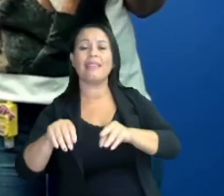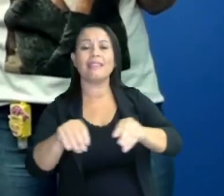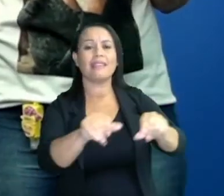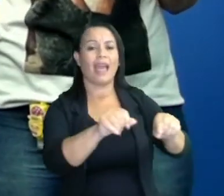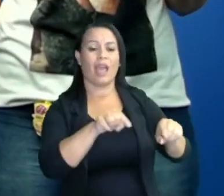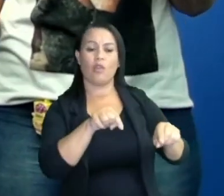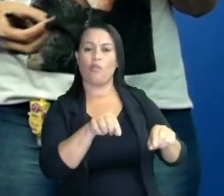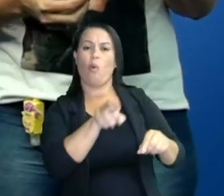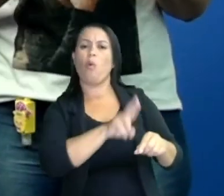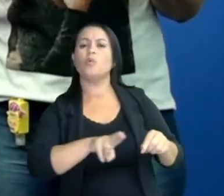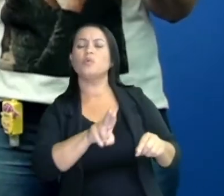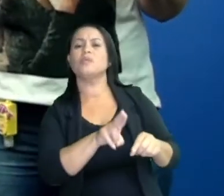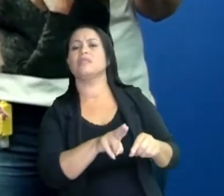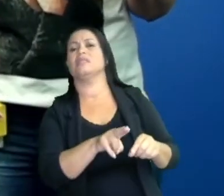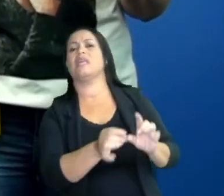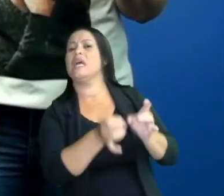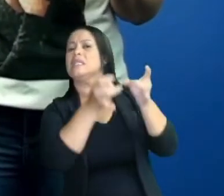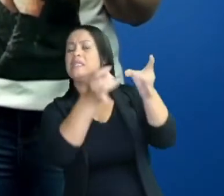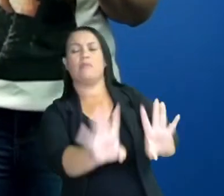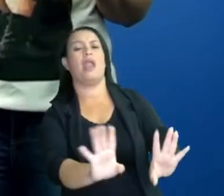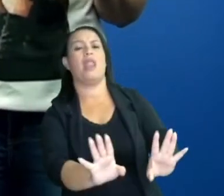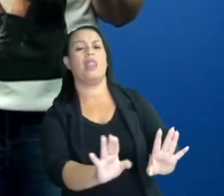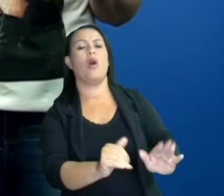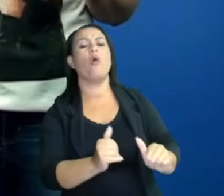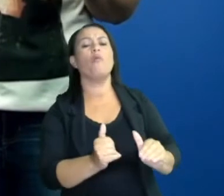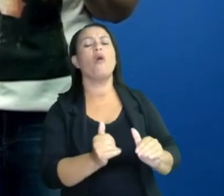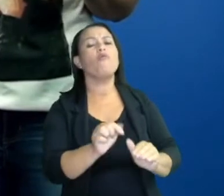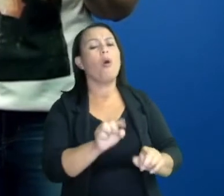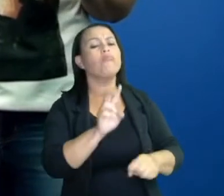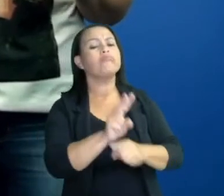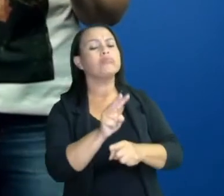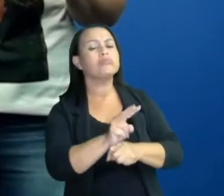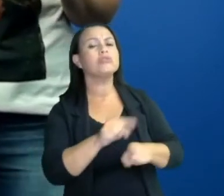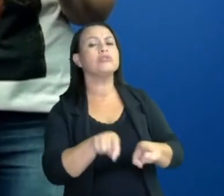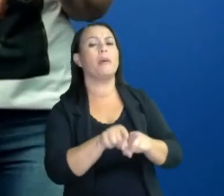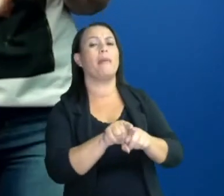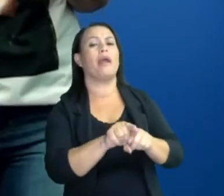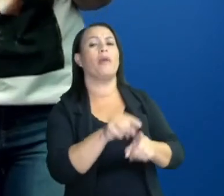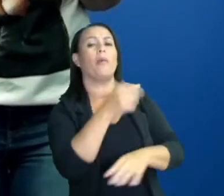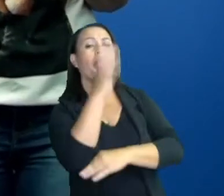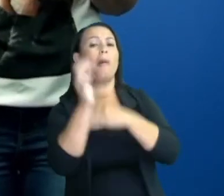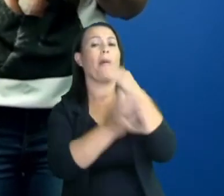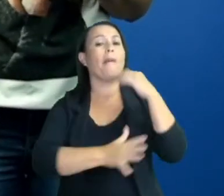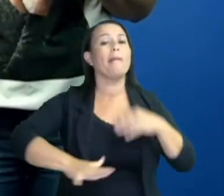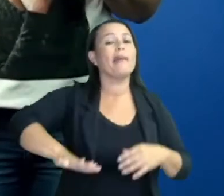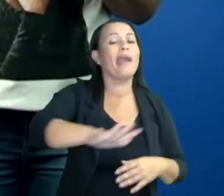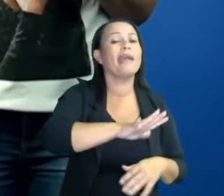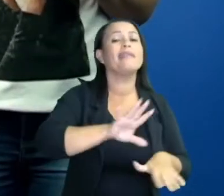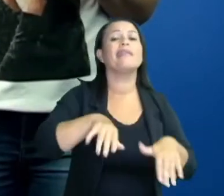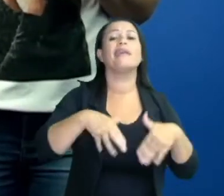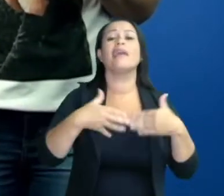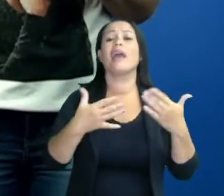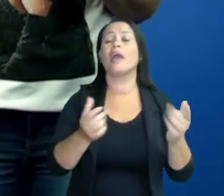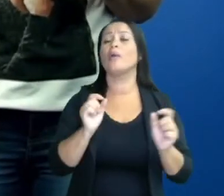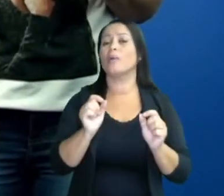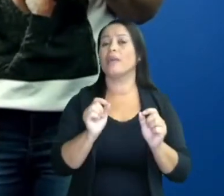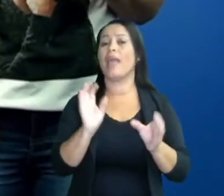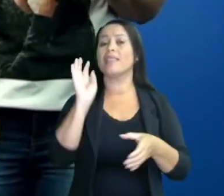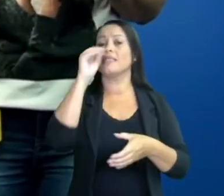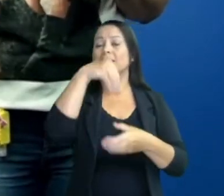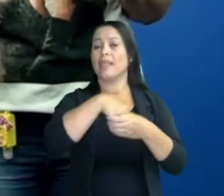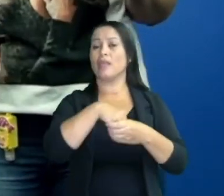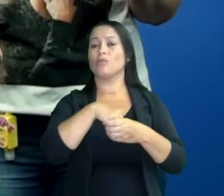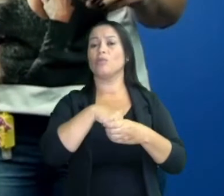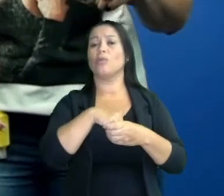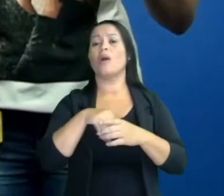equilíbrio Eu não vou usar produtos em demasiados para prejudicar o meio ambiente Oi e aí dentro da Agricultura